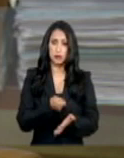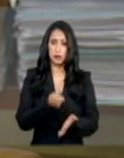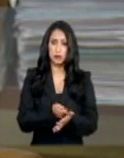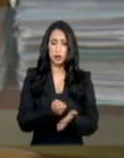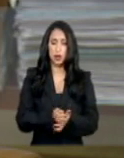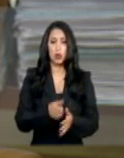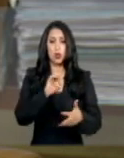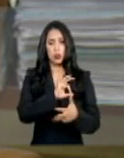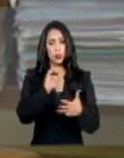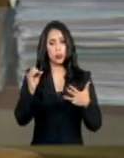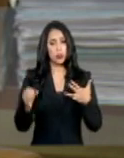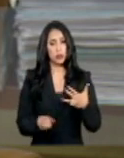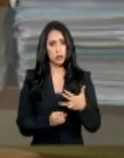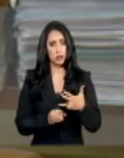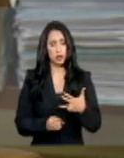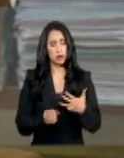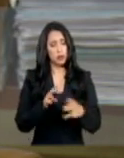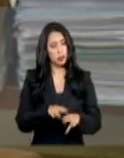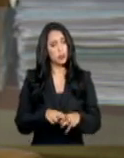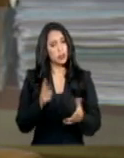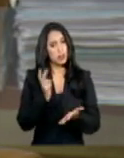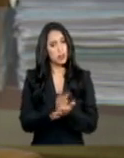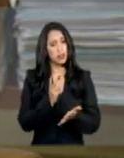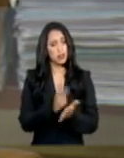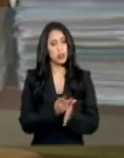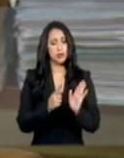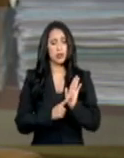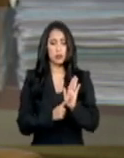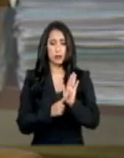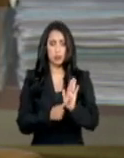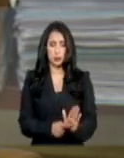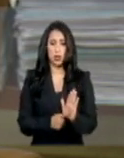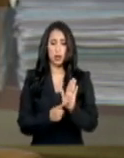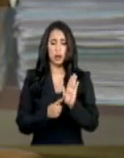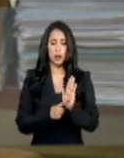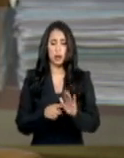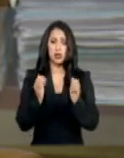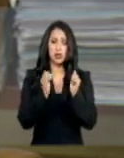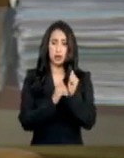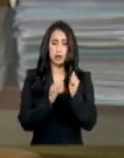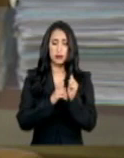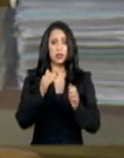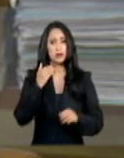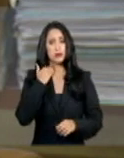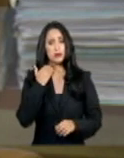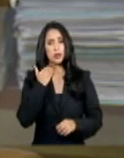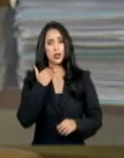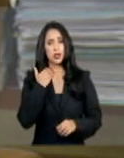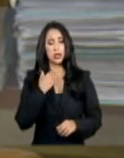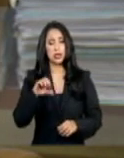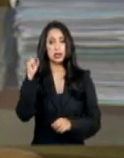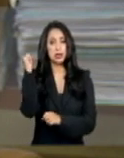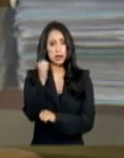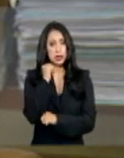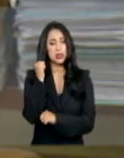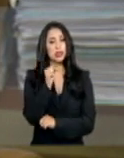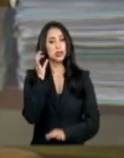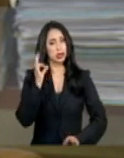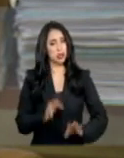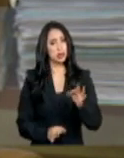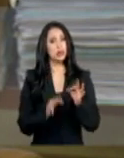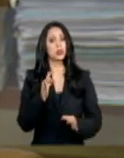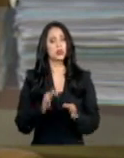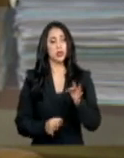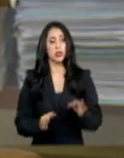público por isso mesmo a quebra do sigilo bancário ato que se reveste de extrema gravidade jurídica e que se